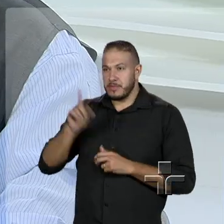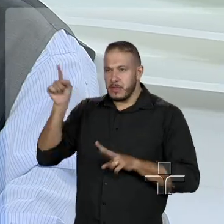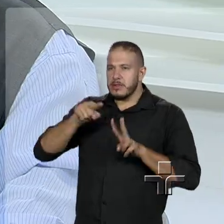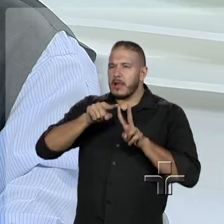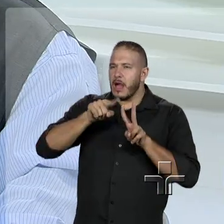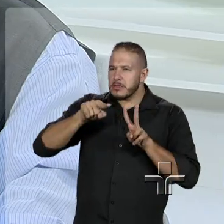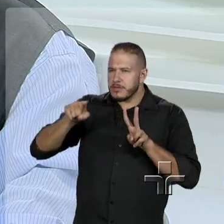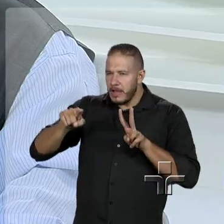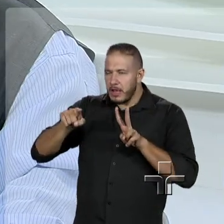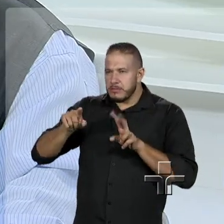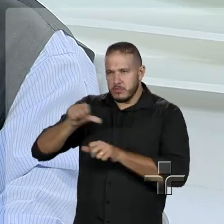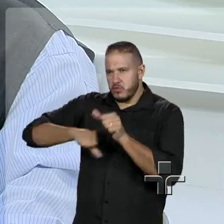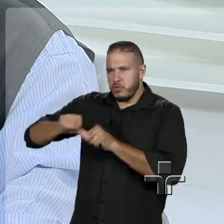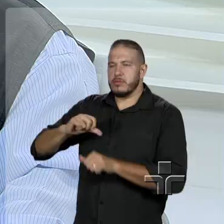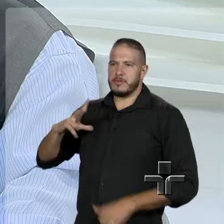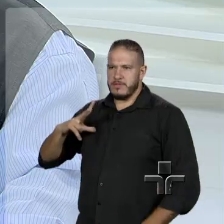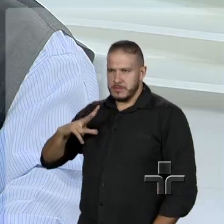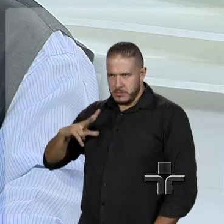foi privatizada.